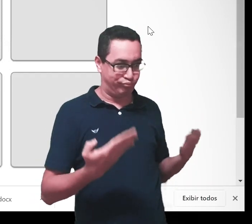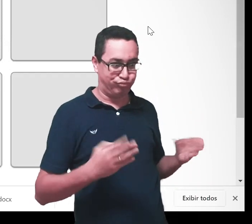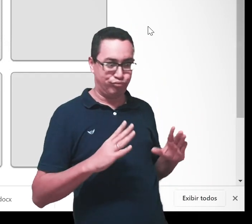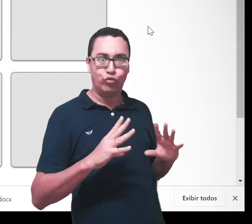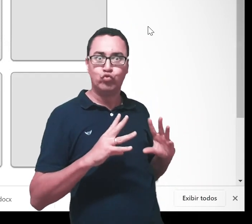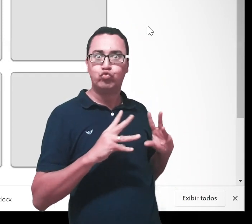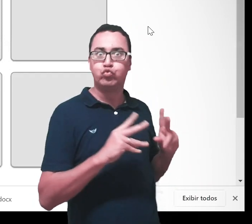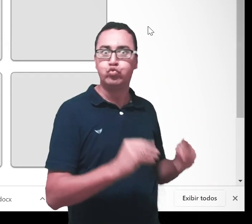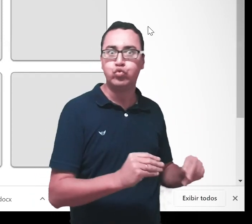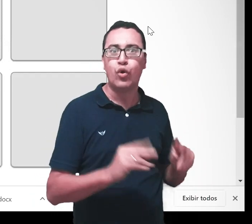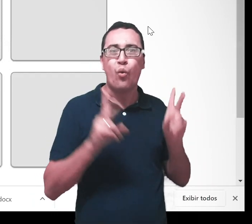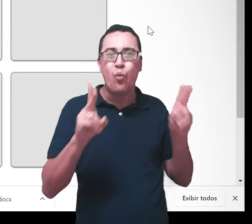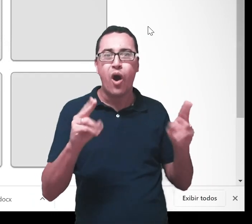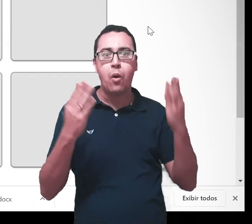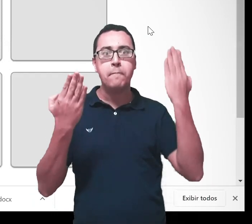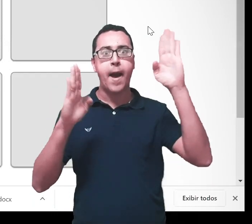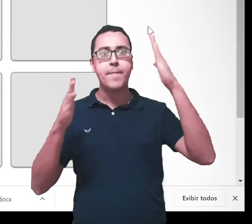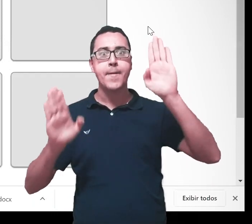vamos lá.